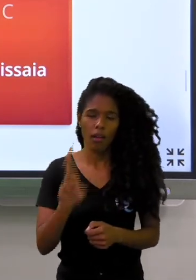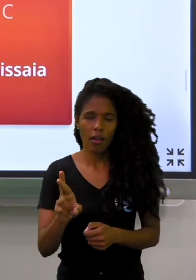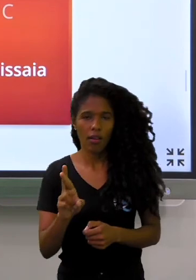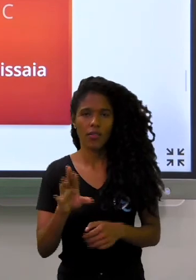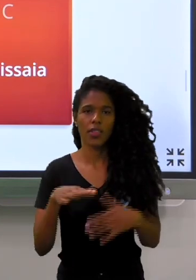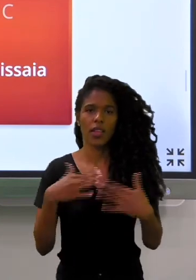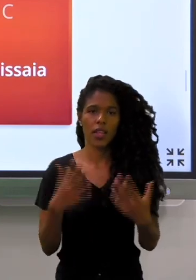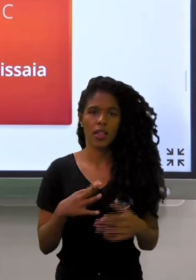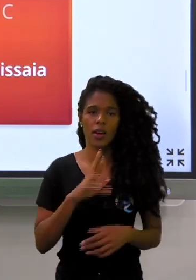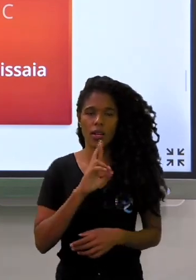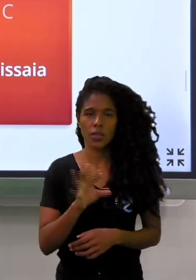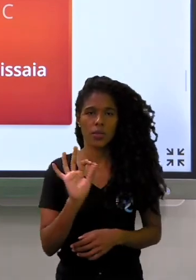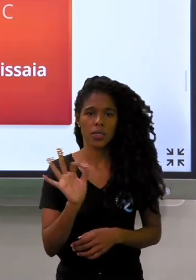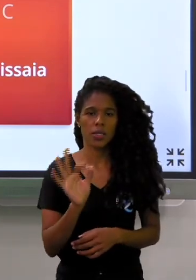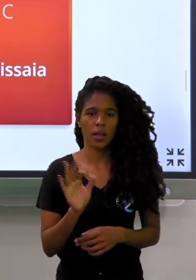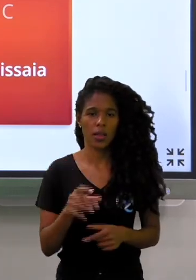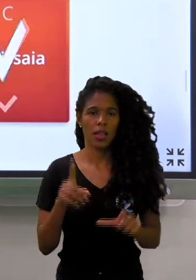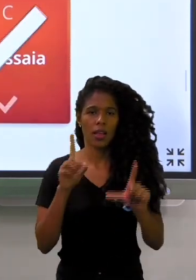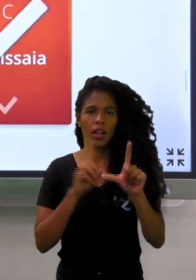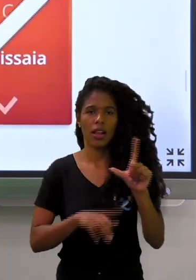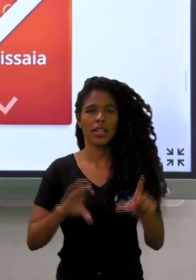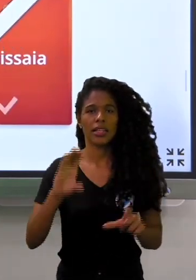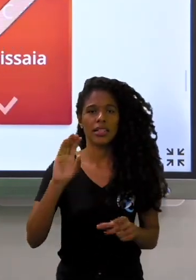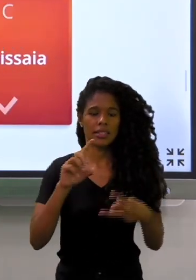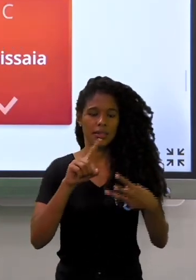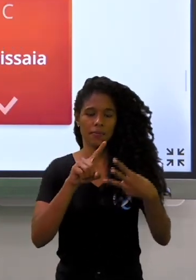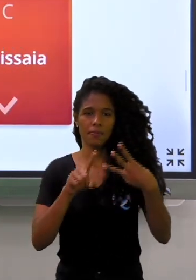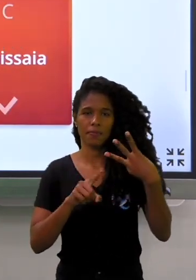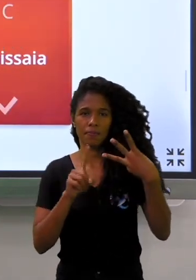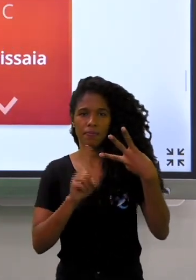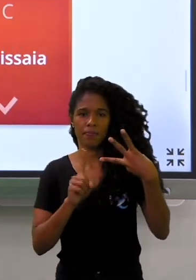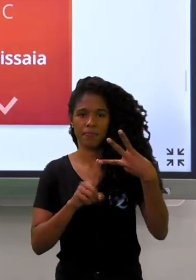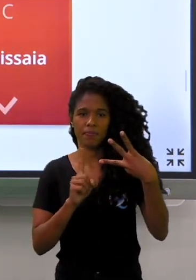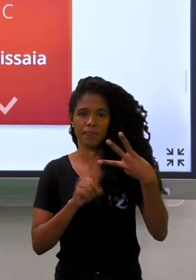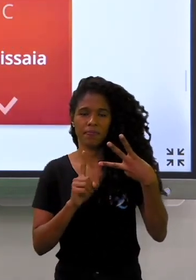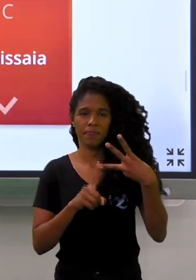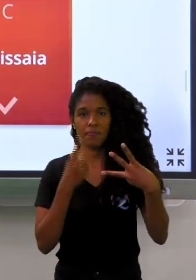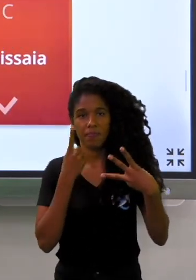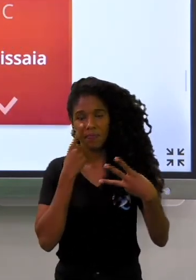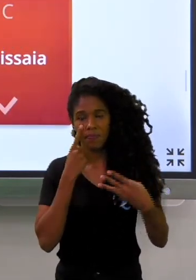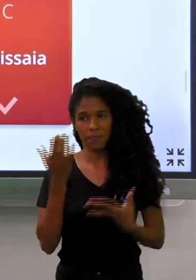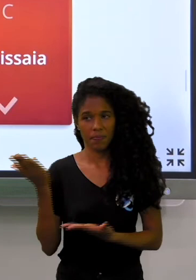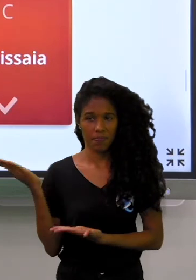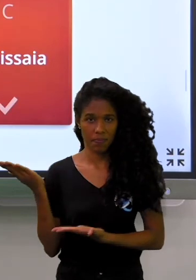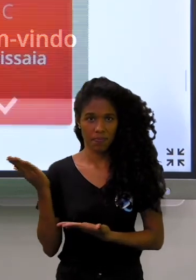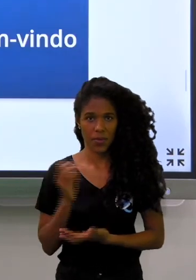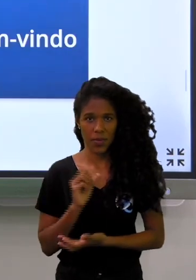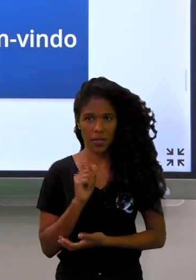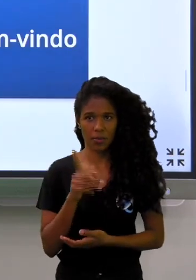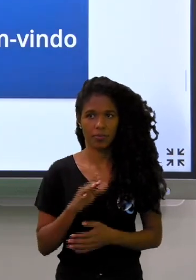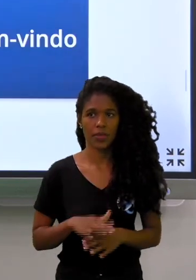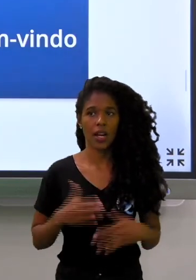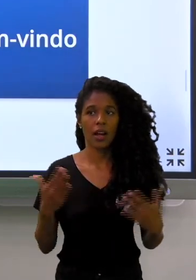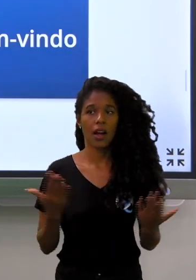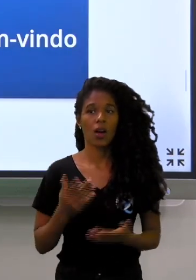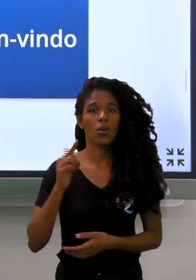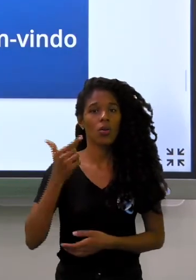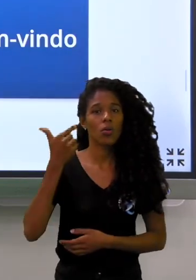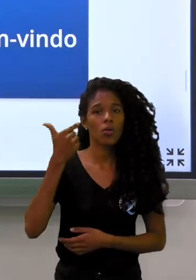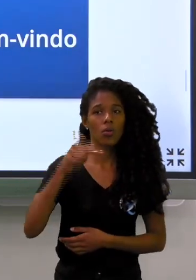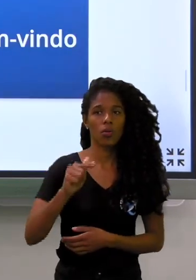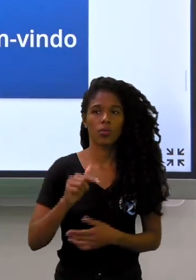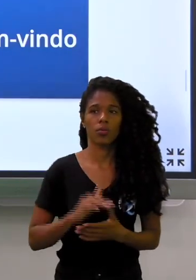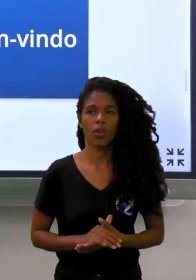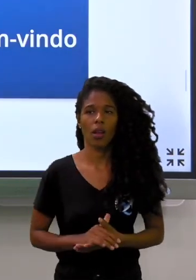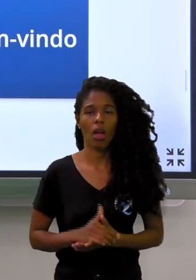Então, a opção correta é mini-saia sem hífen e não colocamos o hífen, né? Próximo,